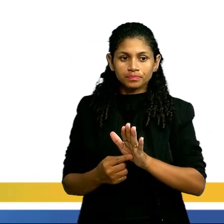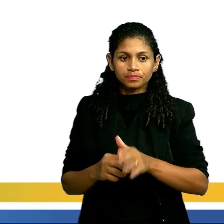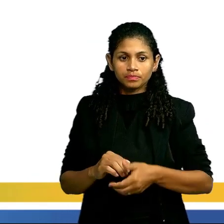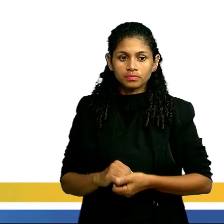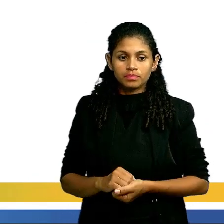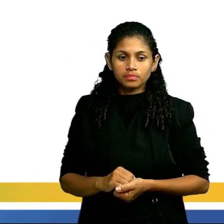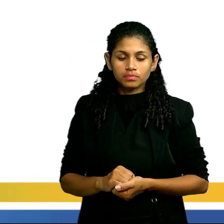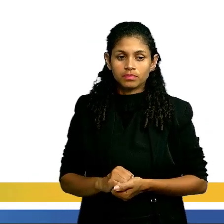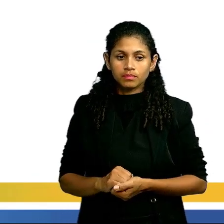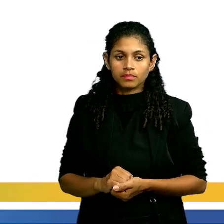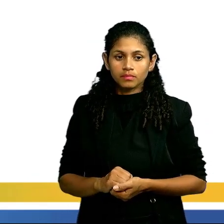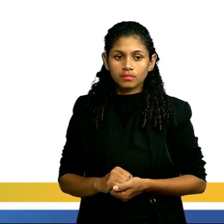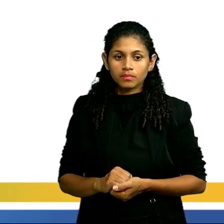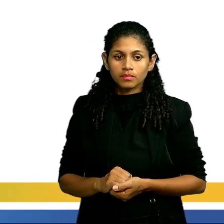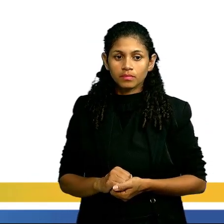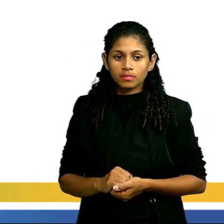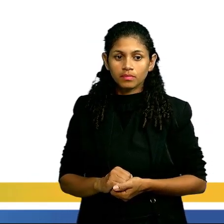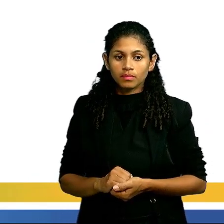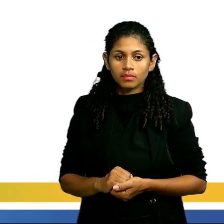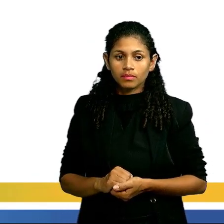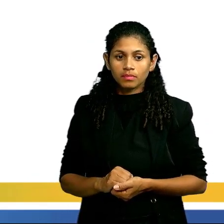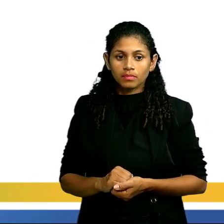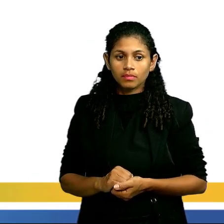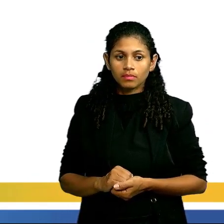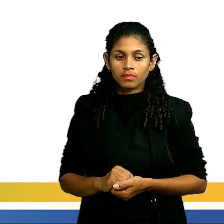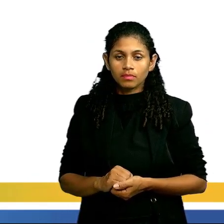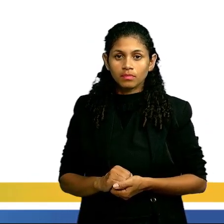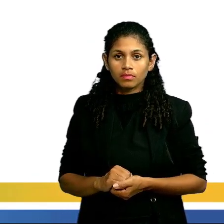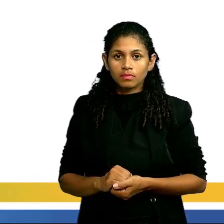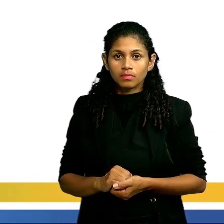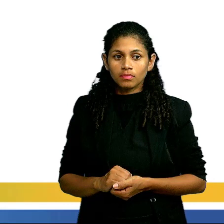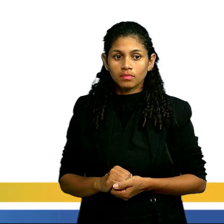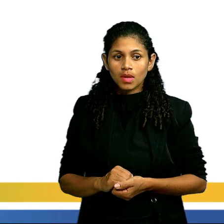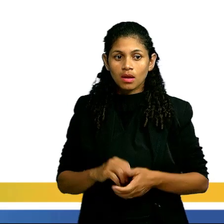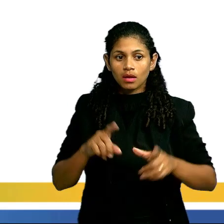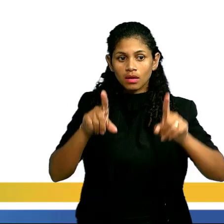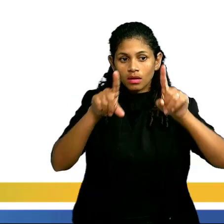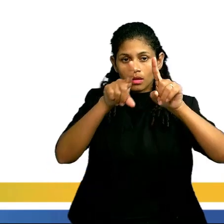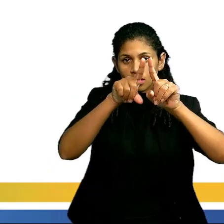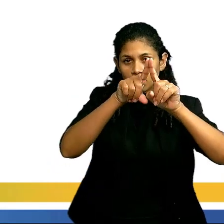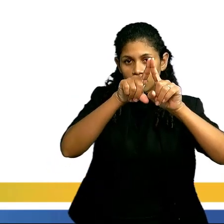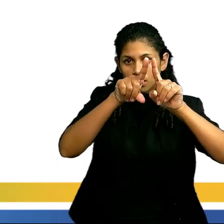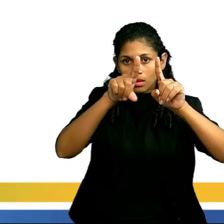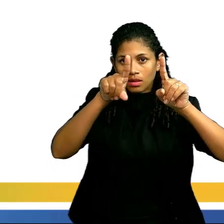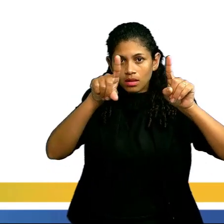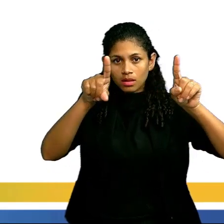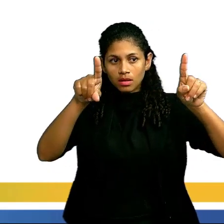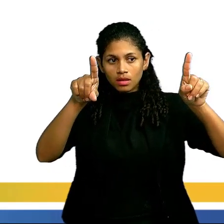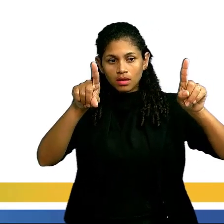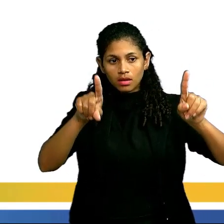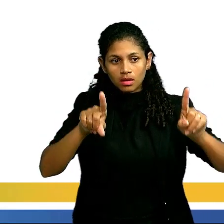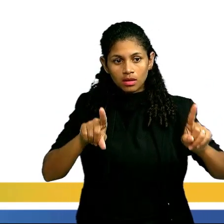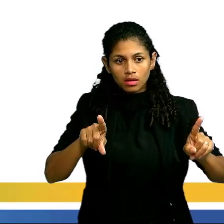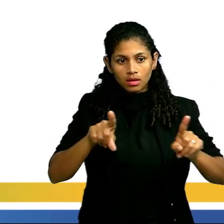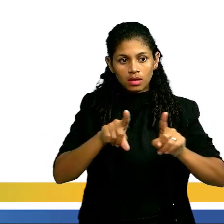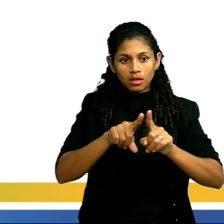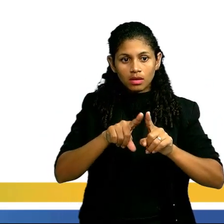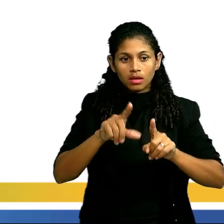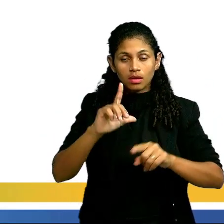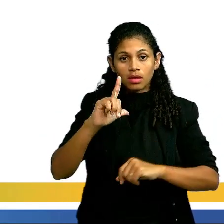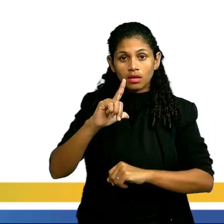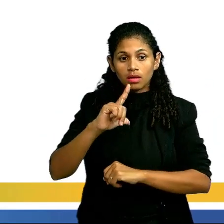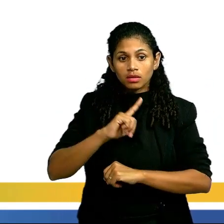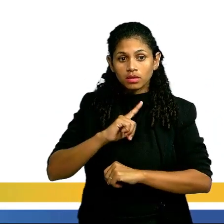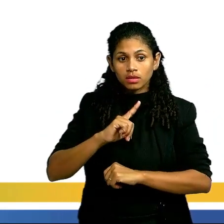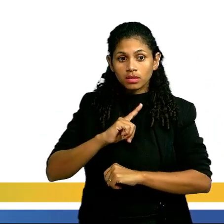lá atrás? Então observe que a cerâmica maior, ela tem aí, ó, 120